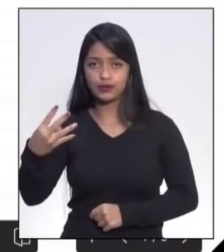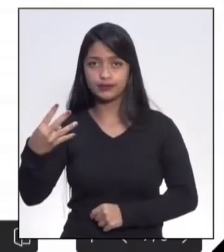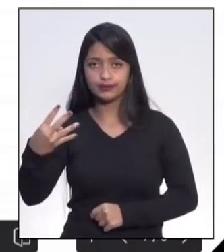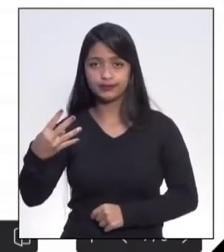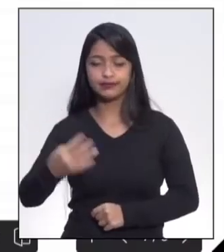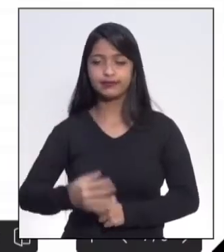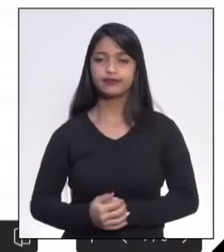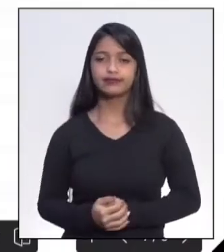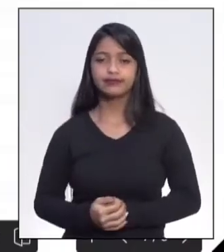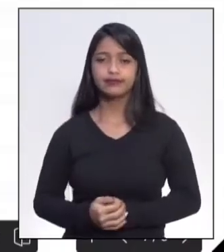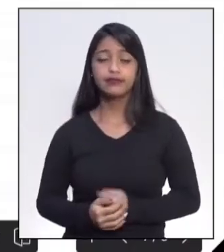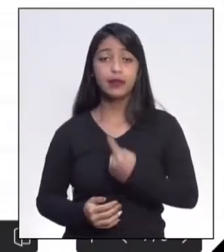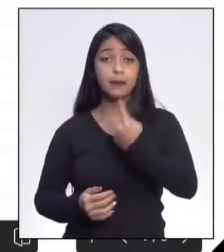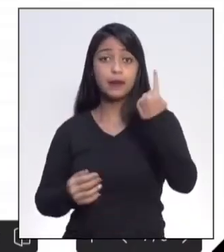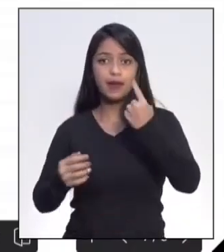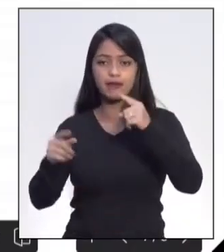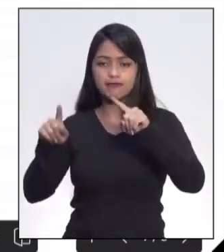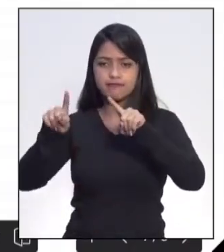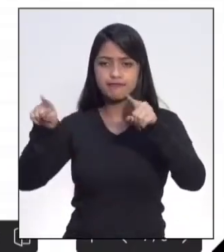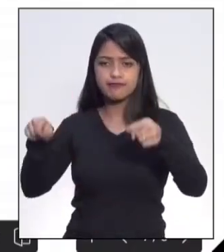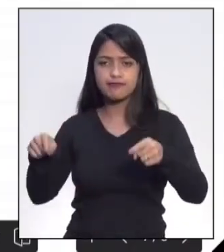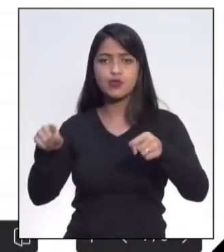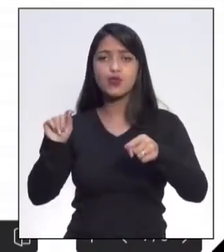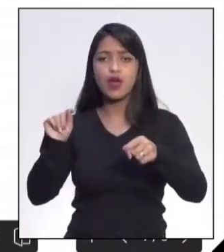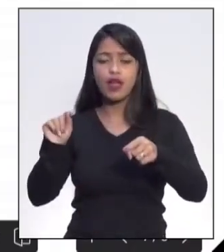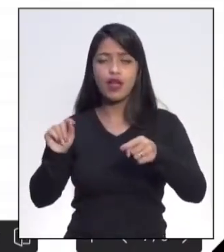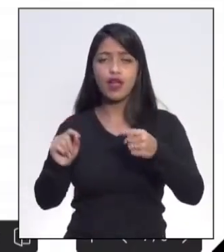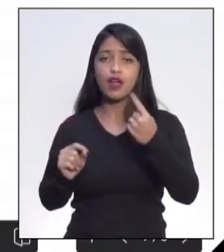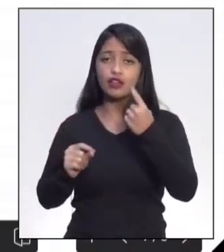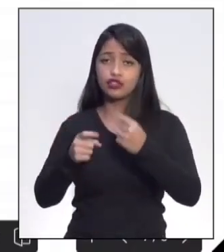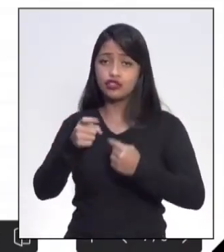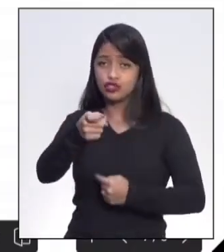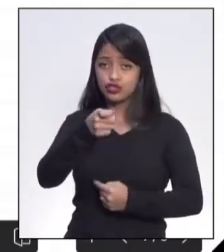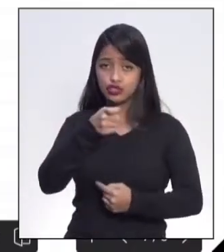meu primeiro par ordenado é 1 do x